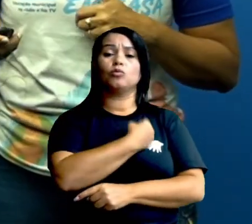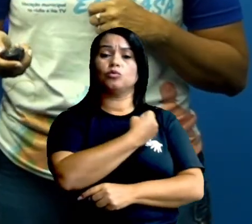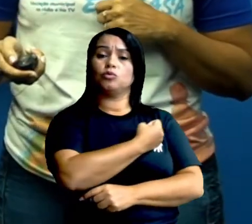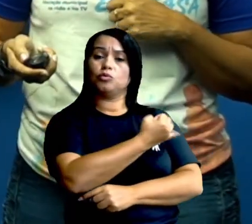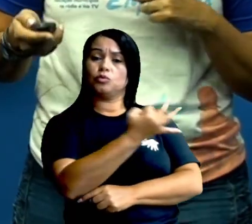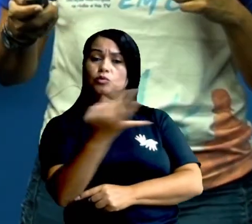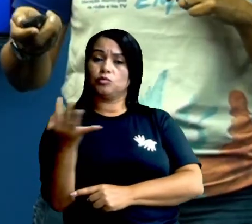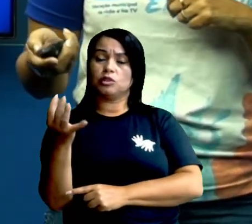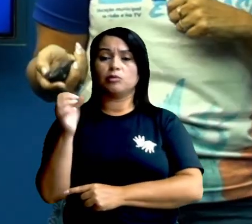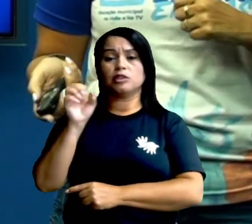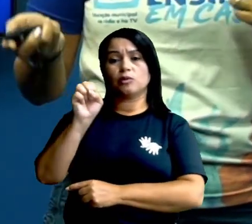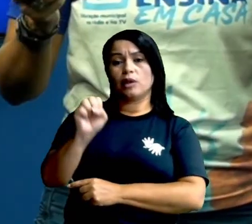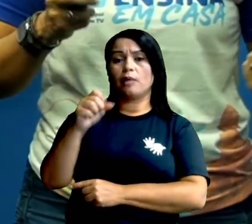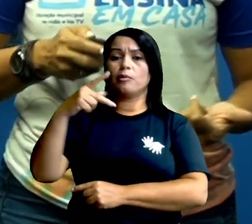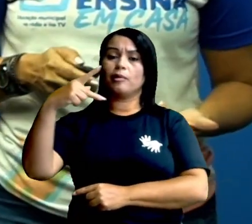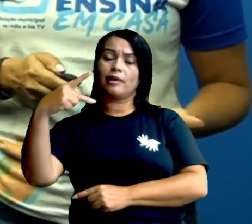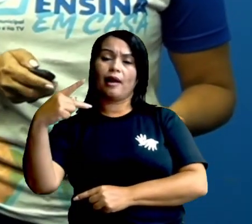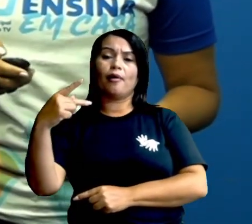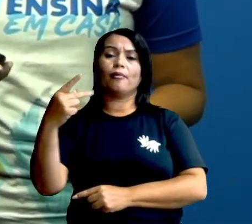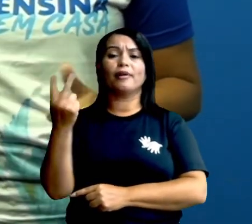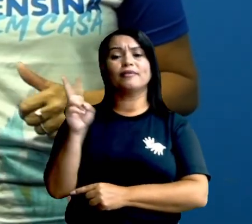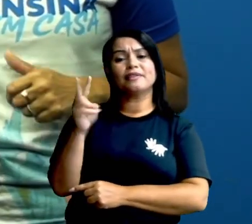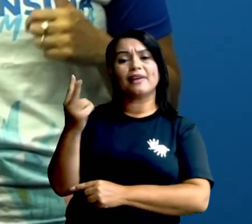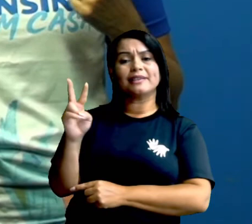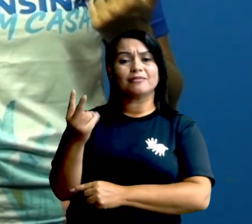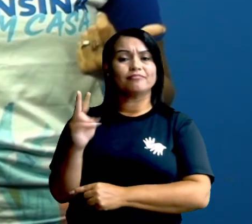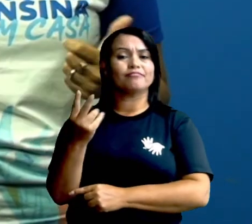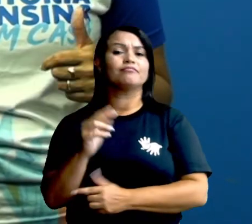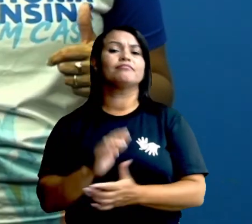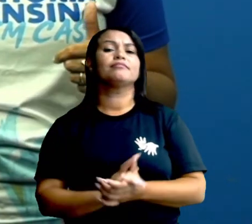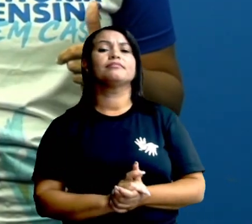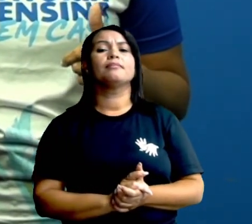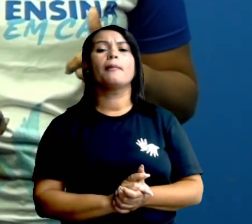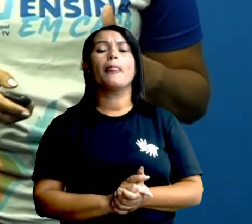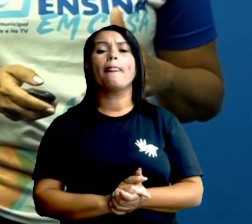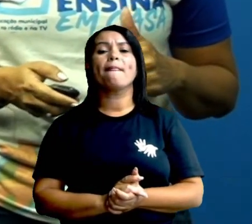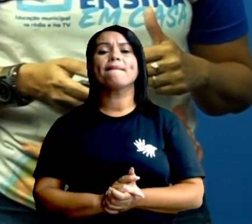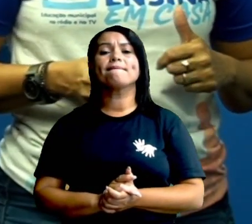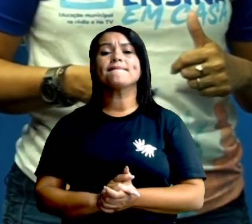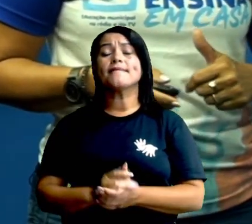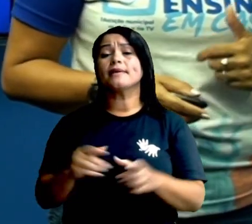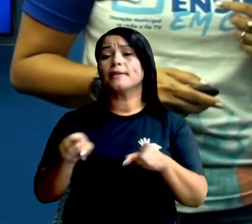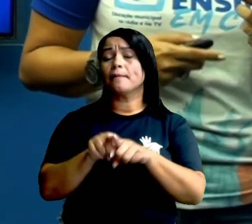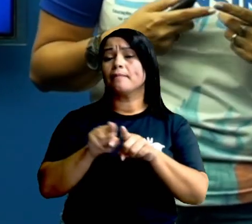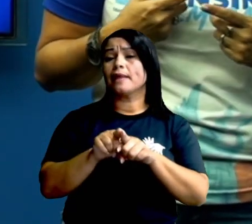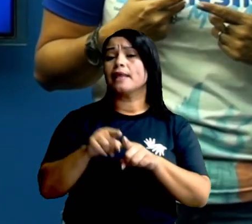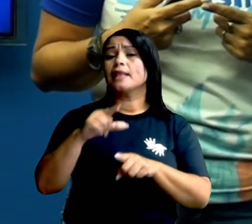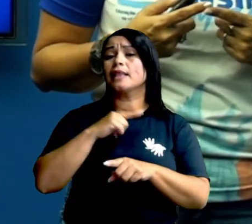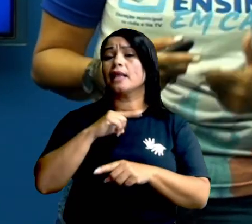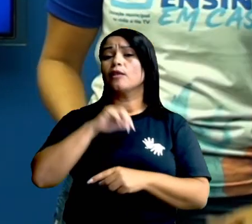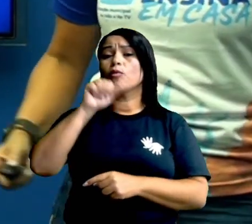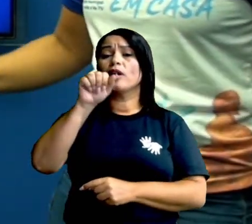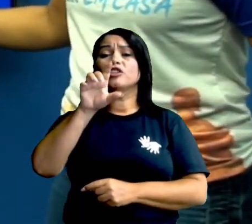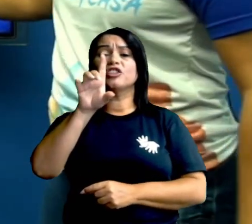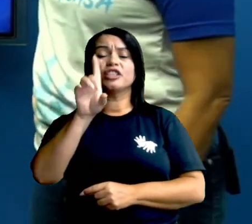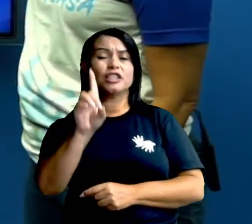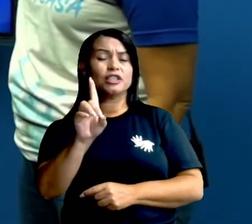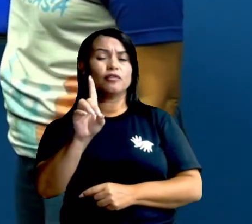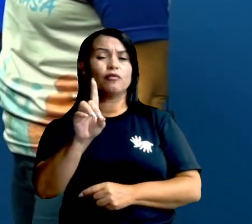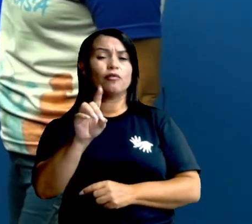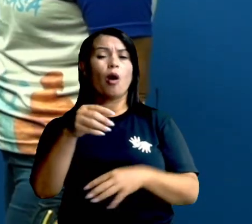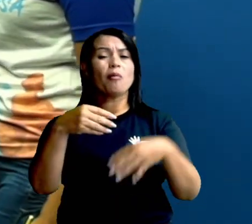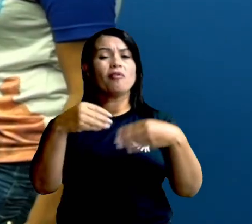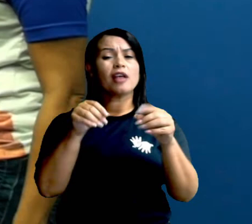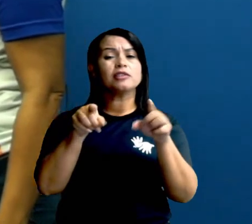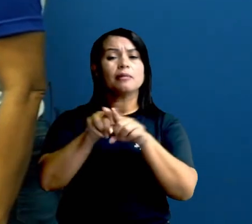singular para o plural e plural para o singular e vice-versa. E quando o adjetivo flexiona